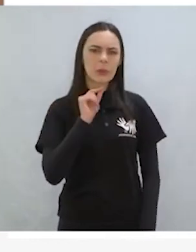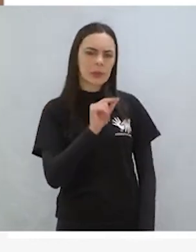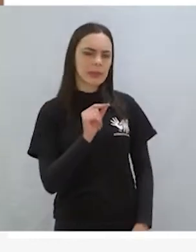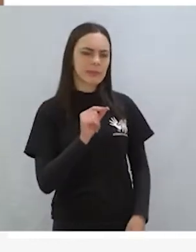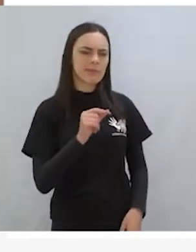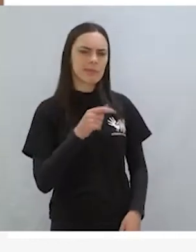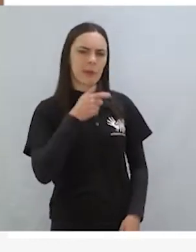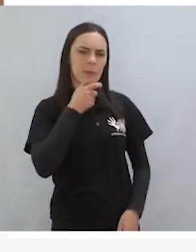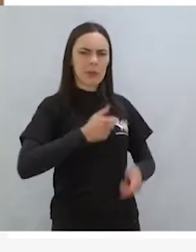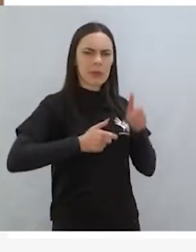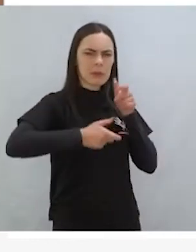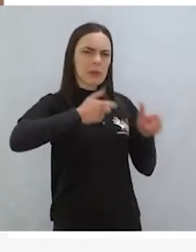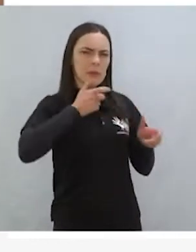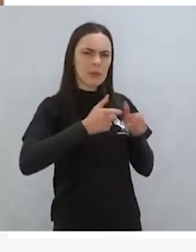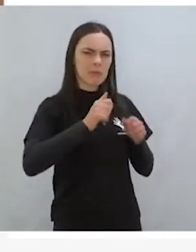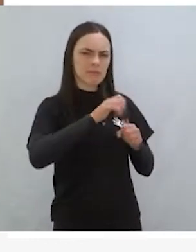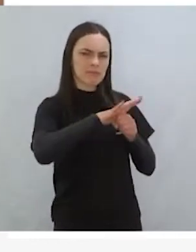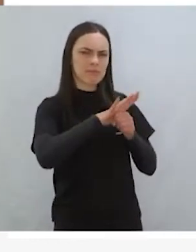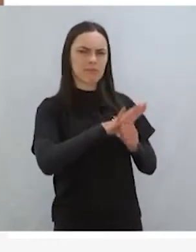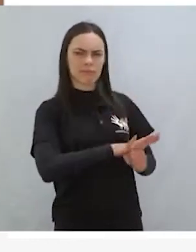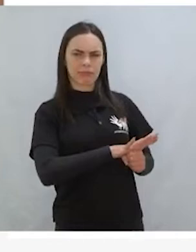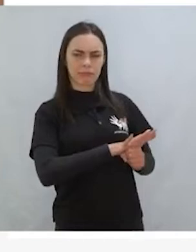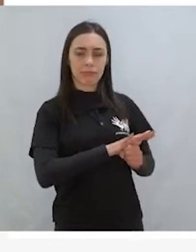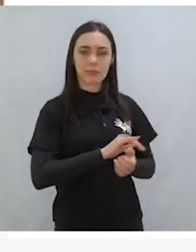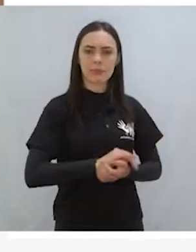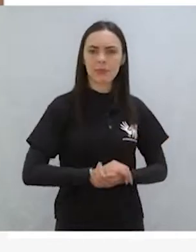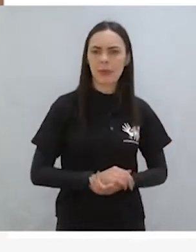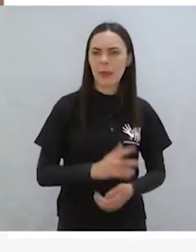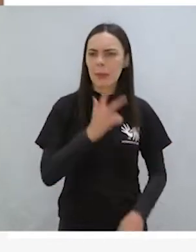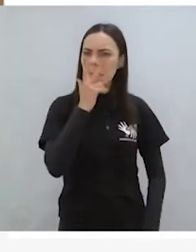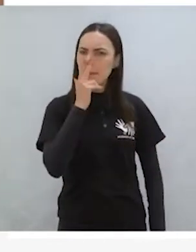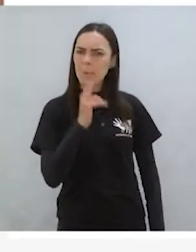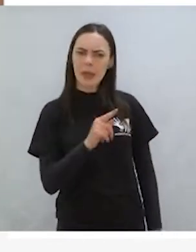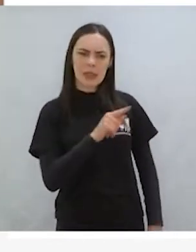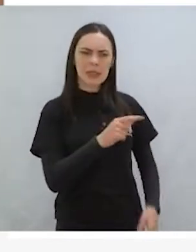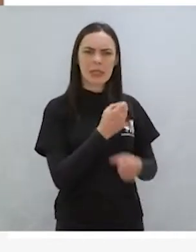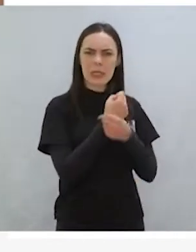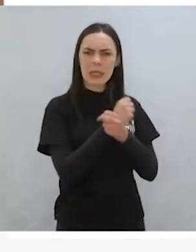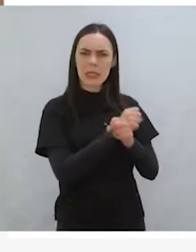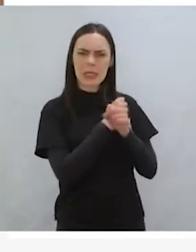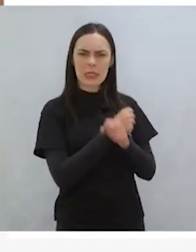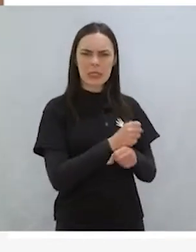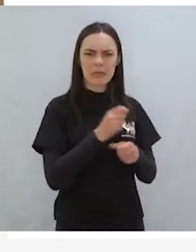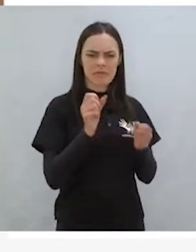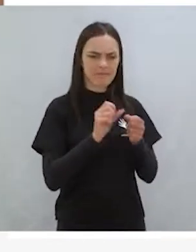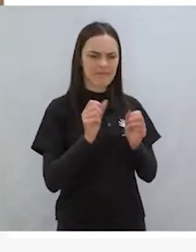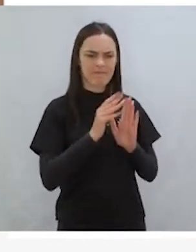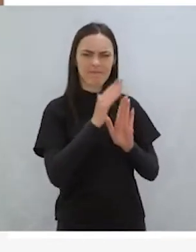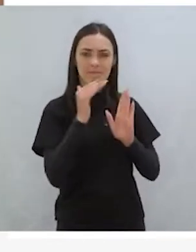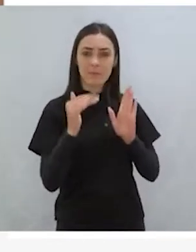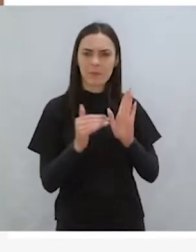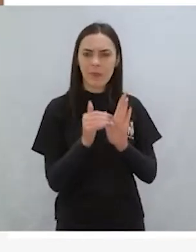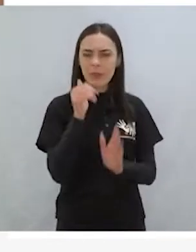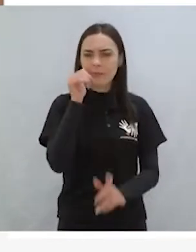a tratar Cinderela muito mal, quase como se fosse uma escrava.